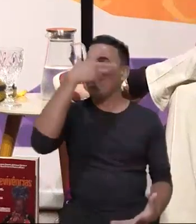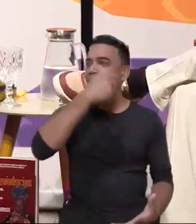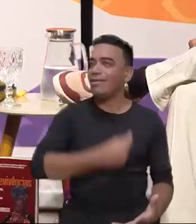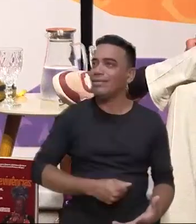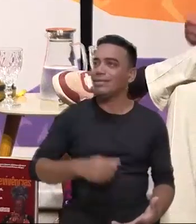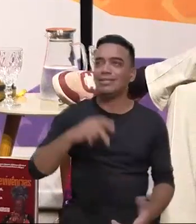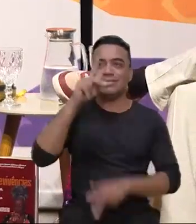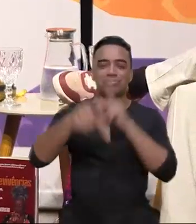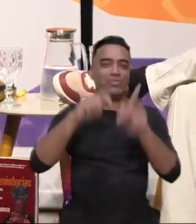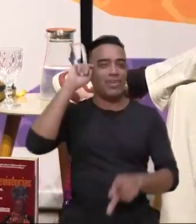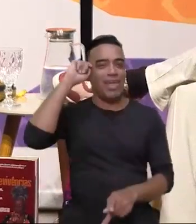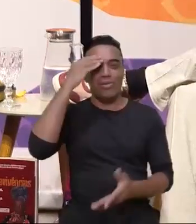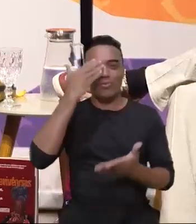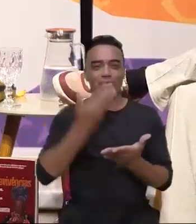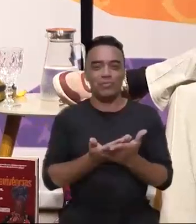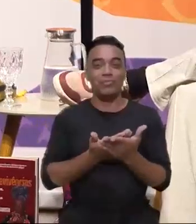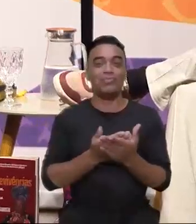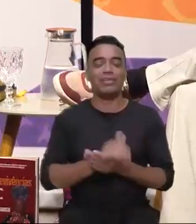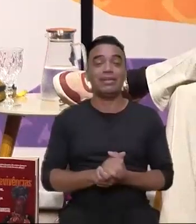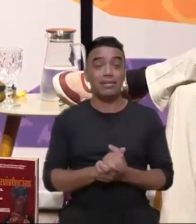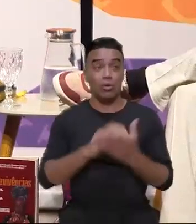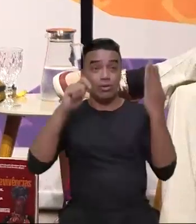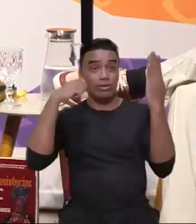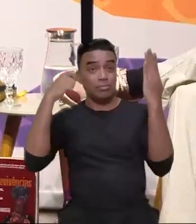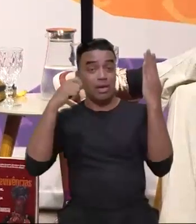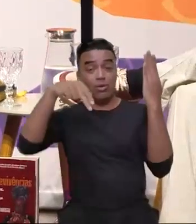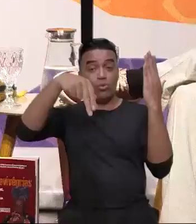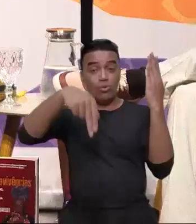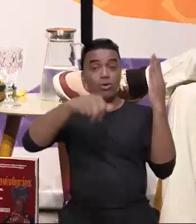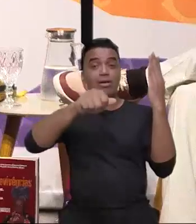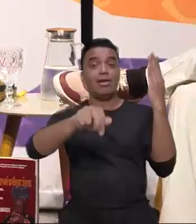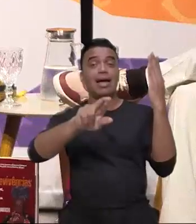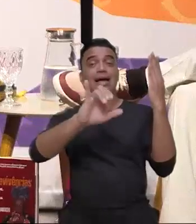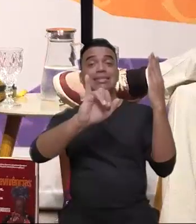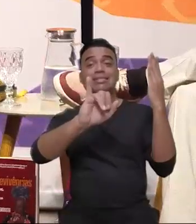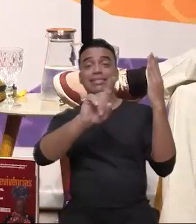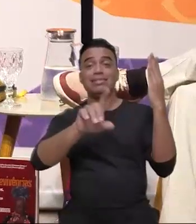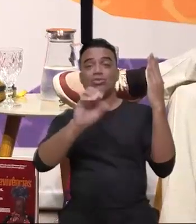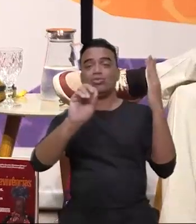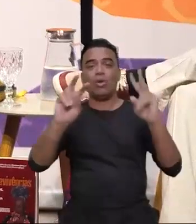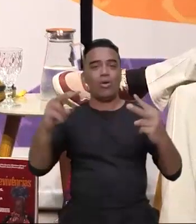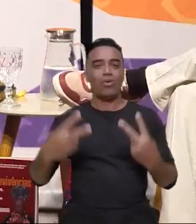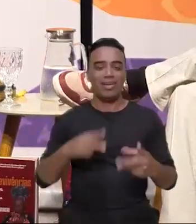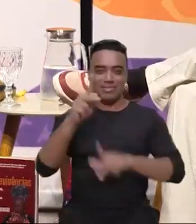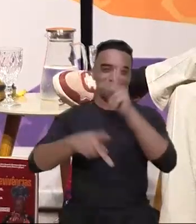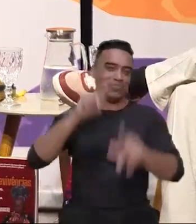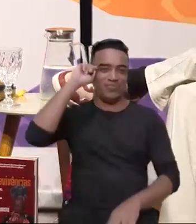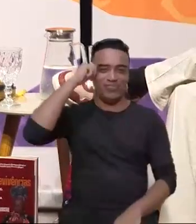cuidar e acreditar. E o espelho de Narciso aí é um espelho que não reconhece o nosso